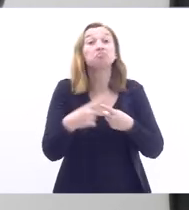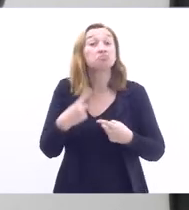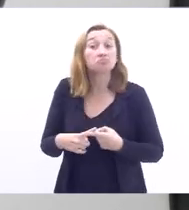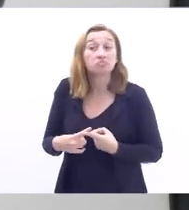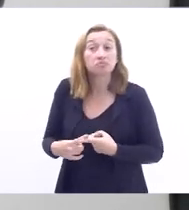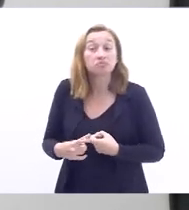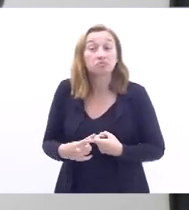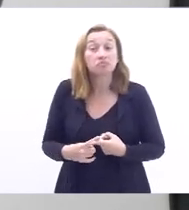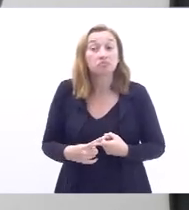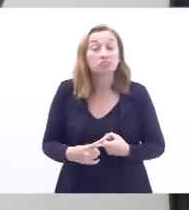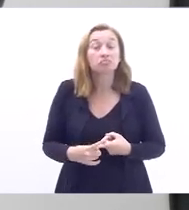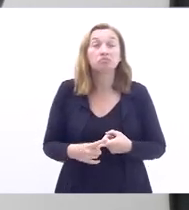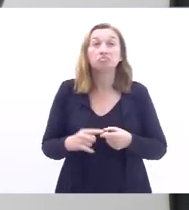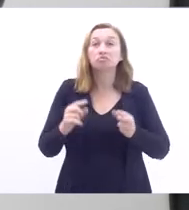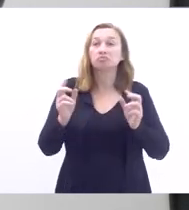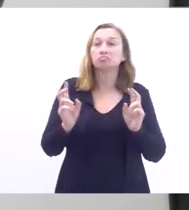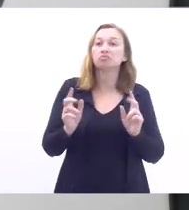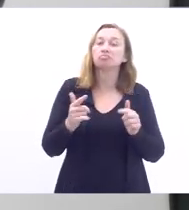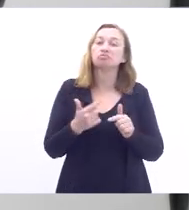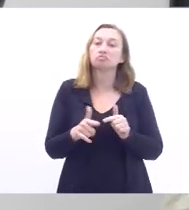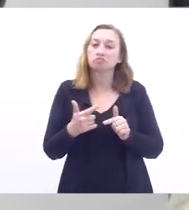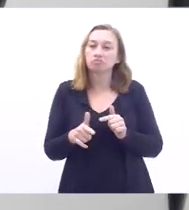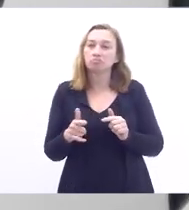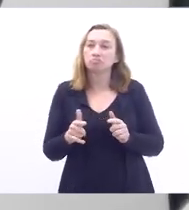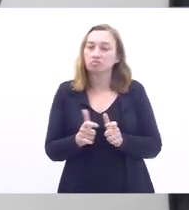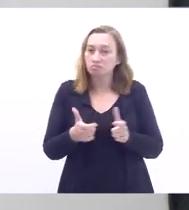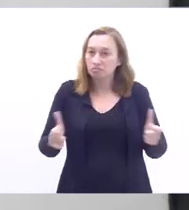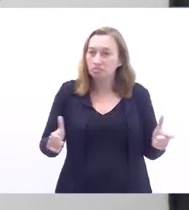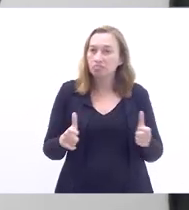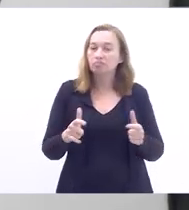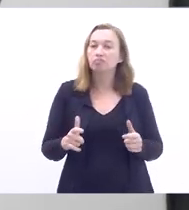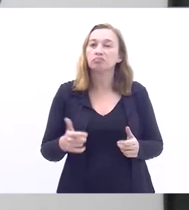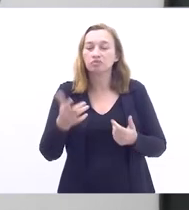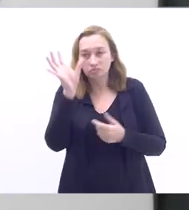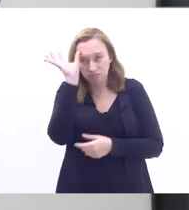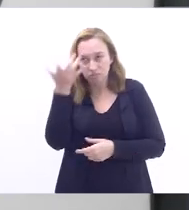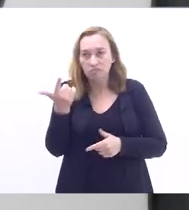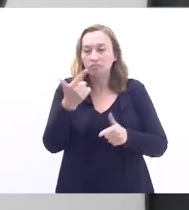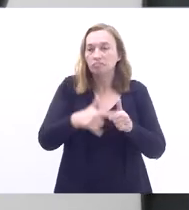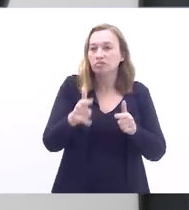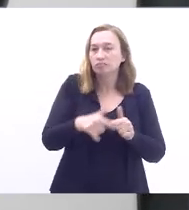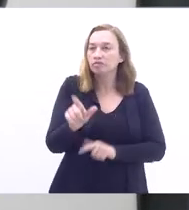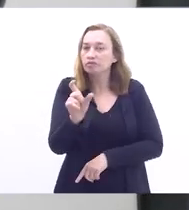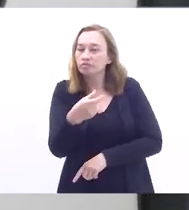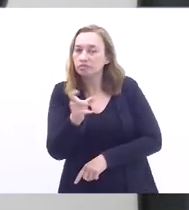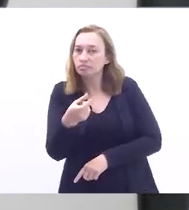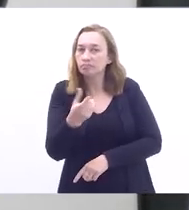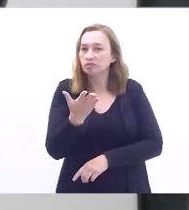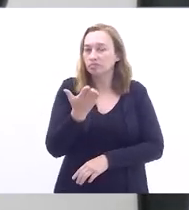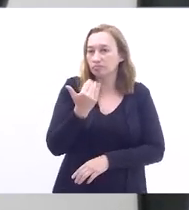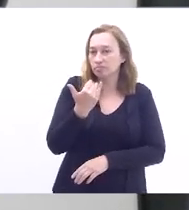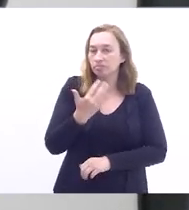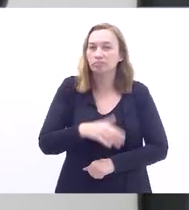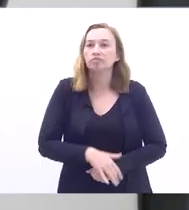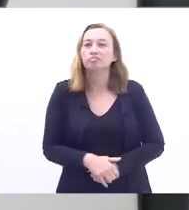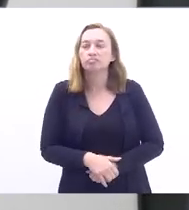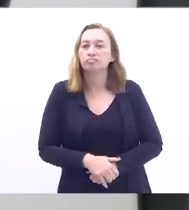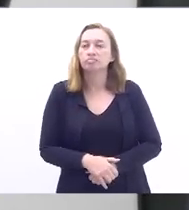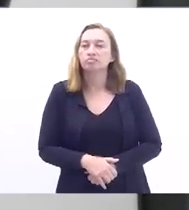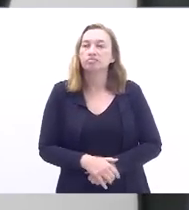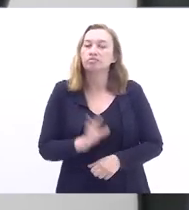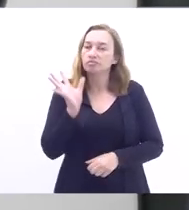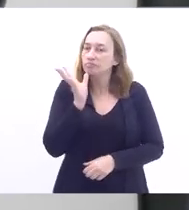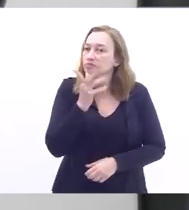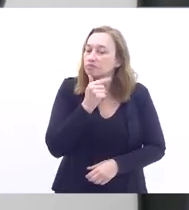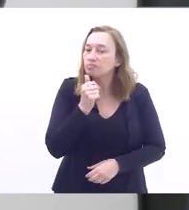a situação complica dentro dessa Regina e até que a gente conseguiu resolver o problema da carteirinha com restaurantes e tamos demorando